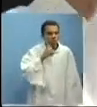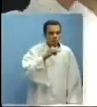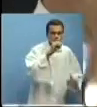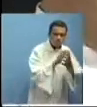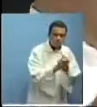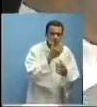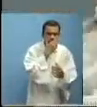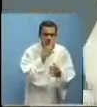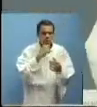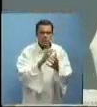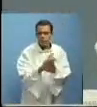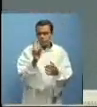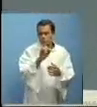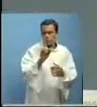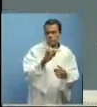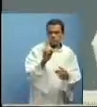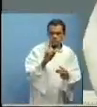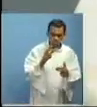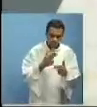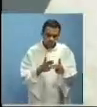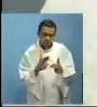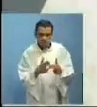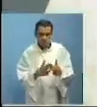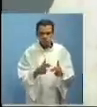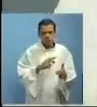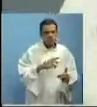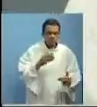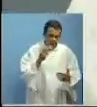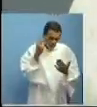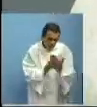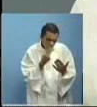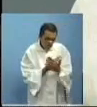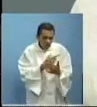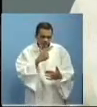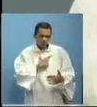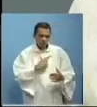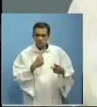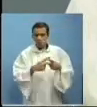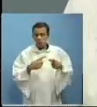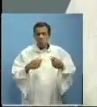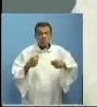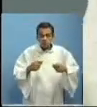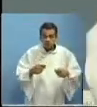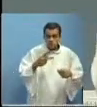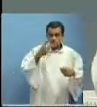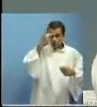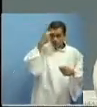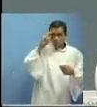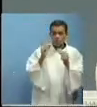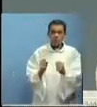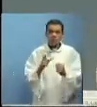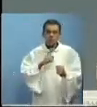pecando gravemente isso um papa disse há quase 50 anos atrás há 50 anos E aí e essa